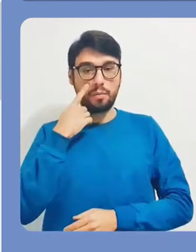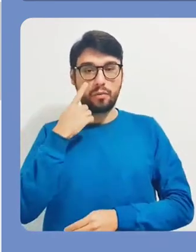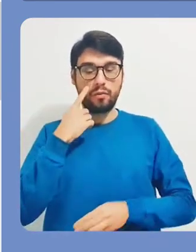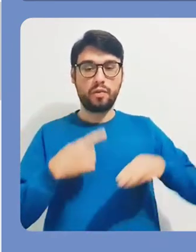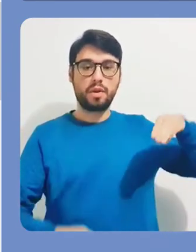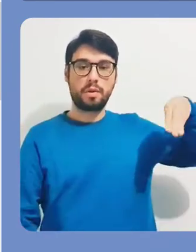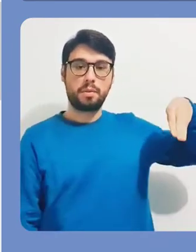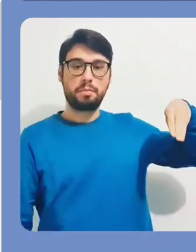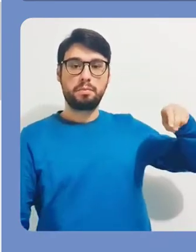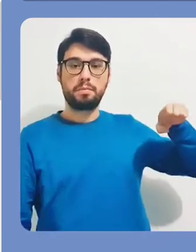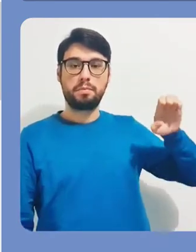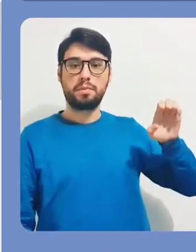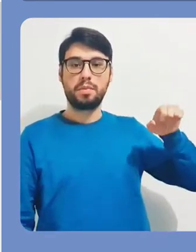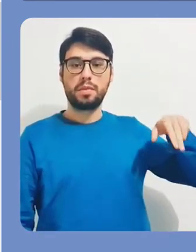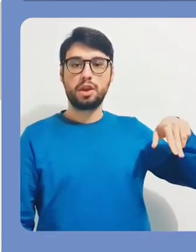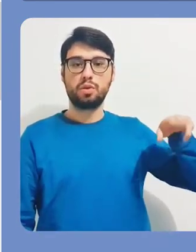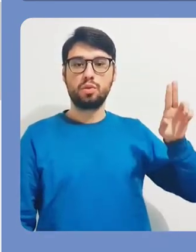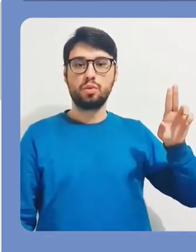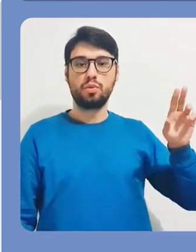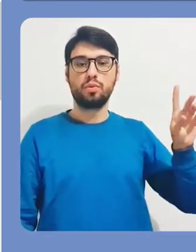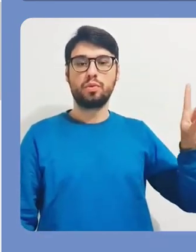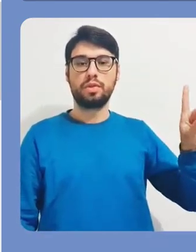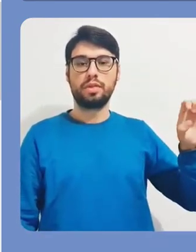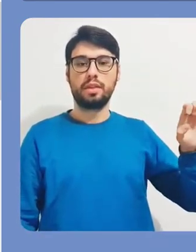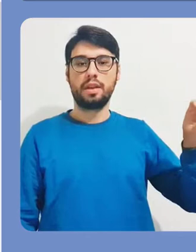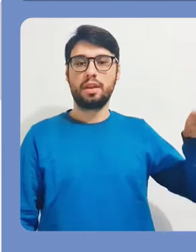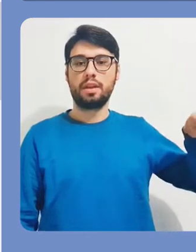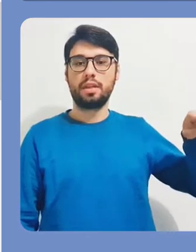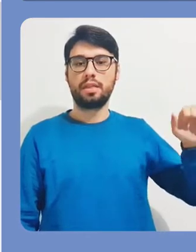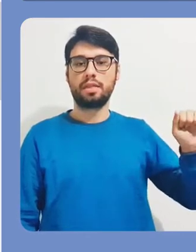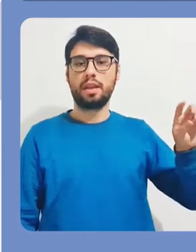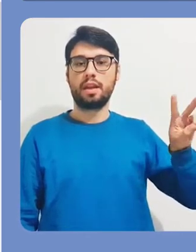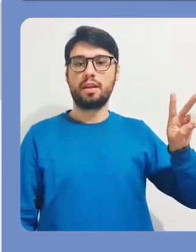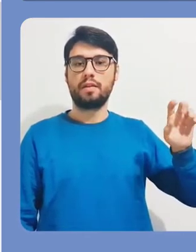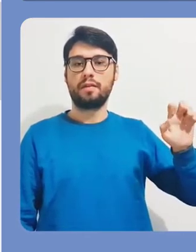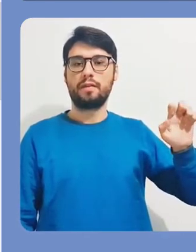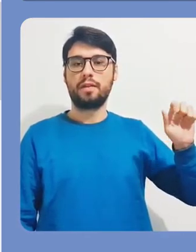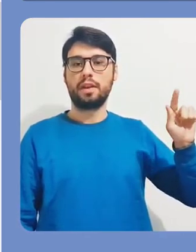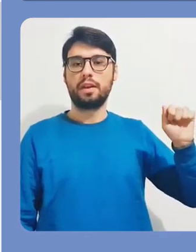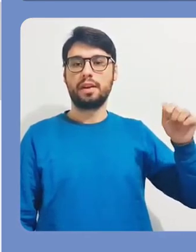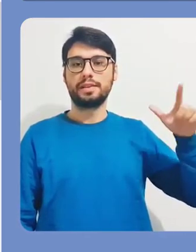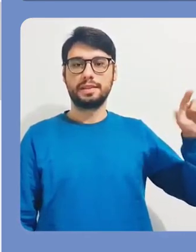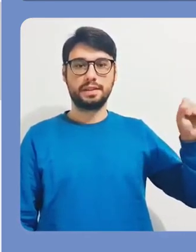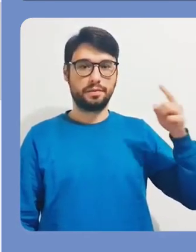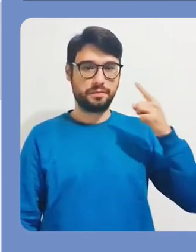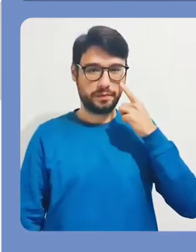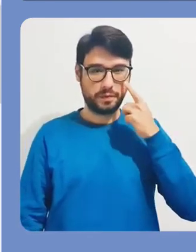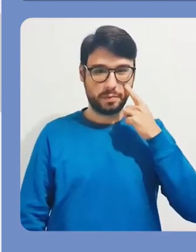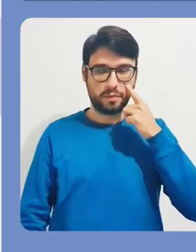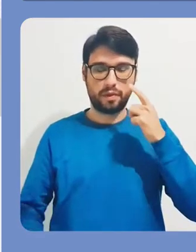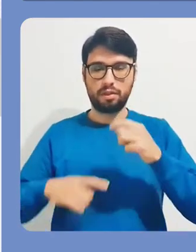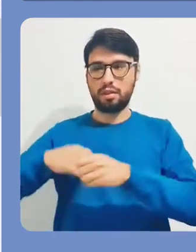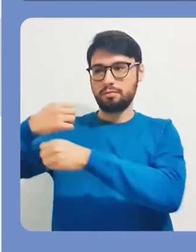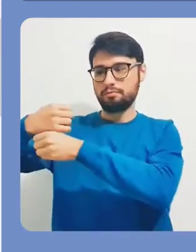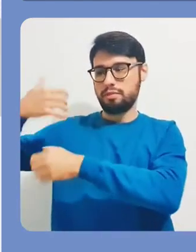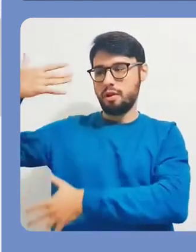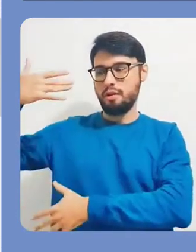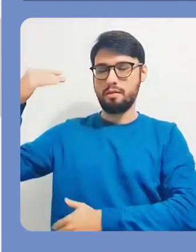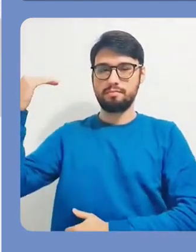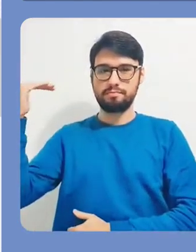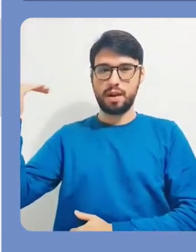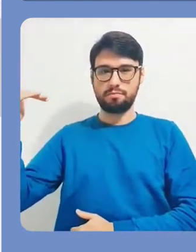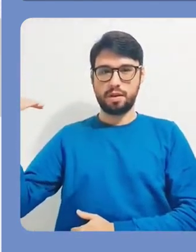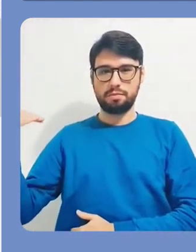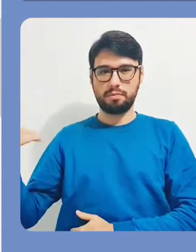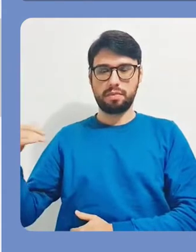conteúdo, a gente agora pode configurar os menus de navegação. Então, aqui no nosso site de exemplo do